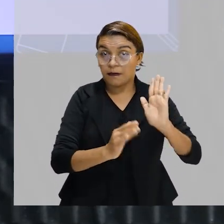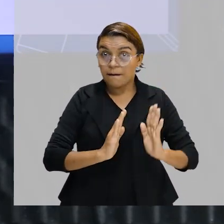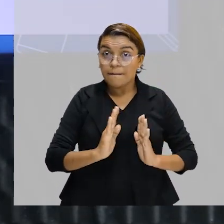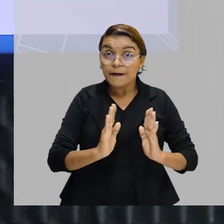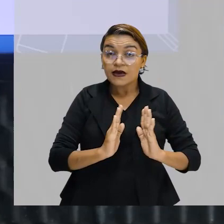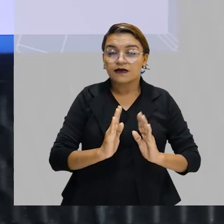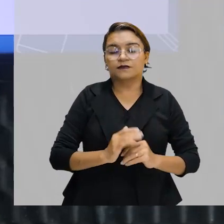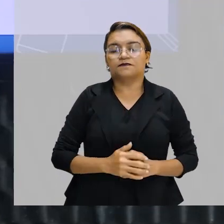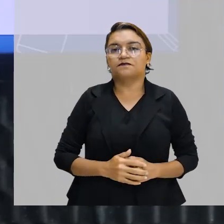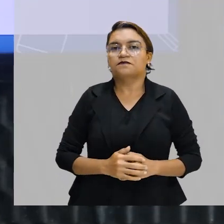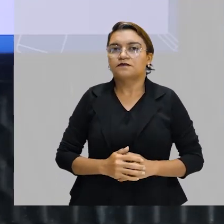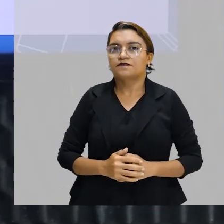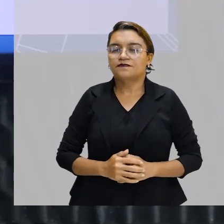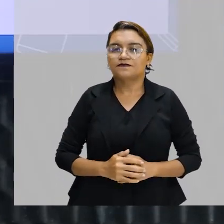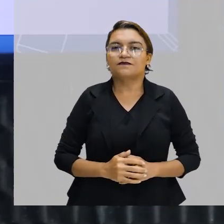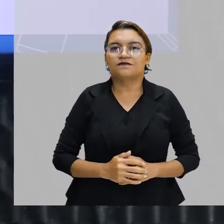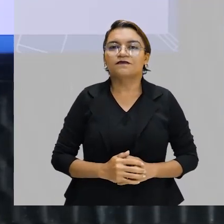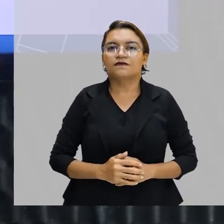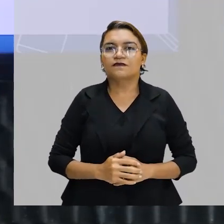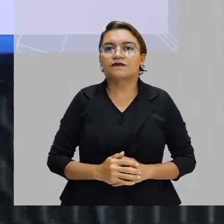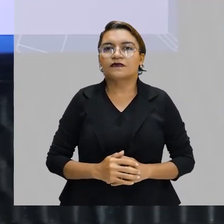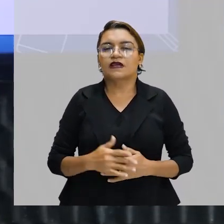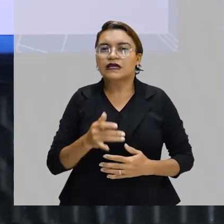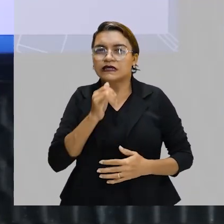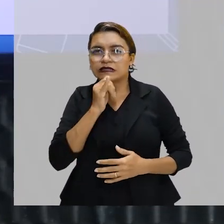falei, eu gosto de usar essa palavra, crash,